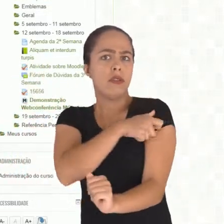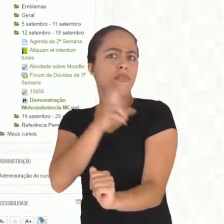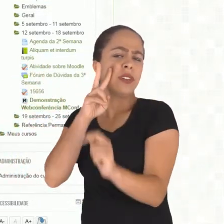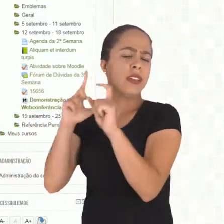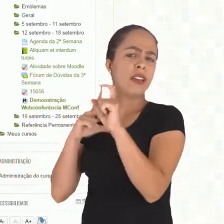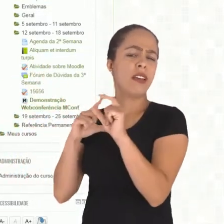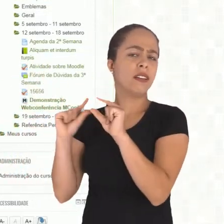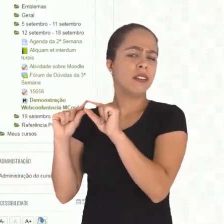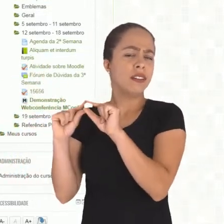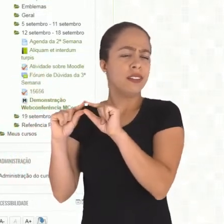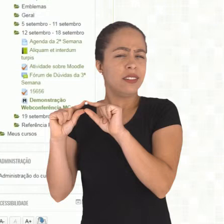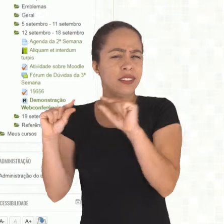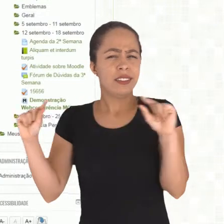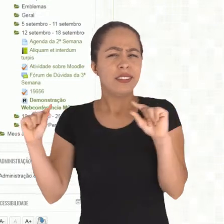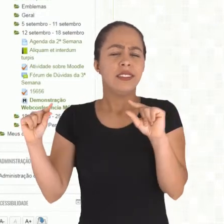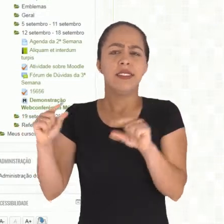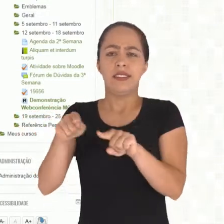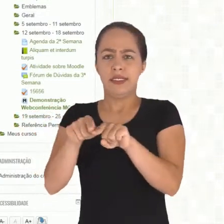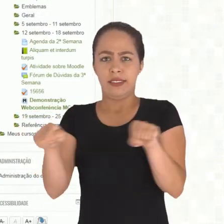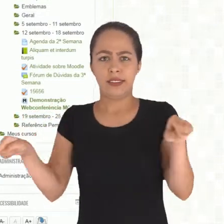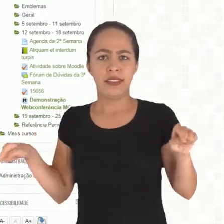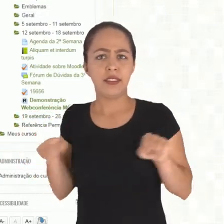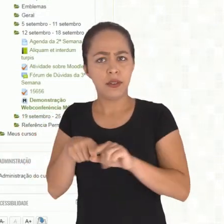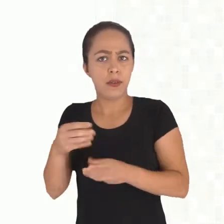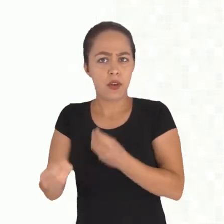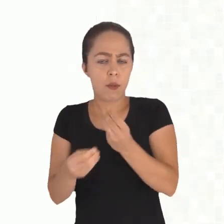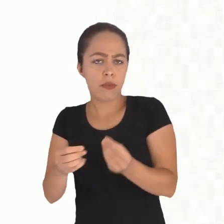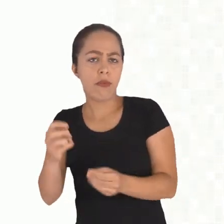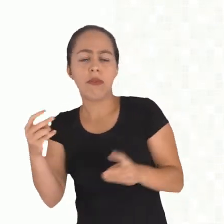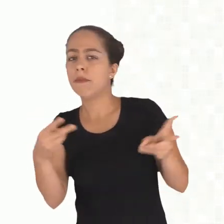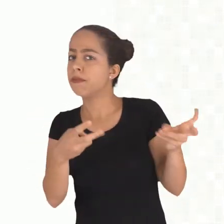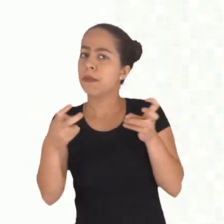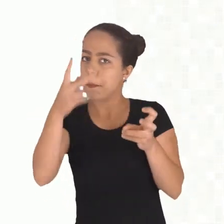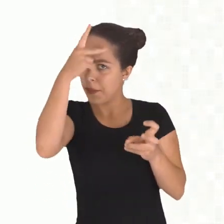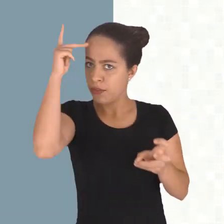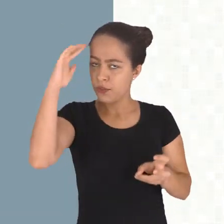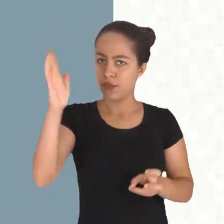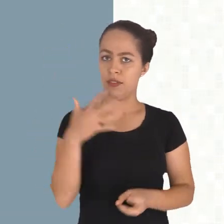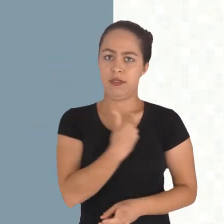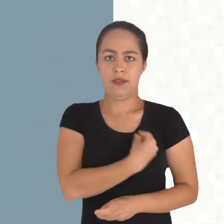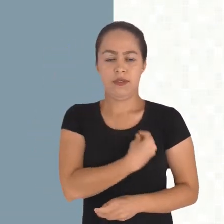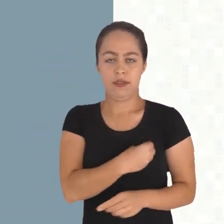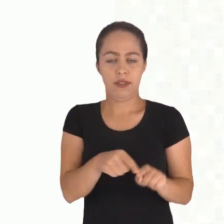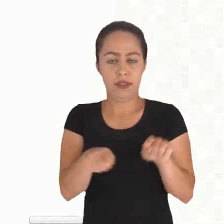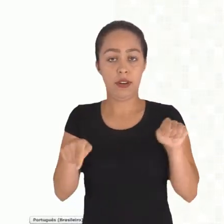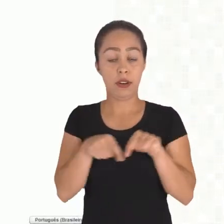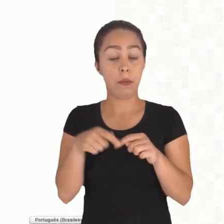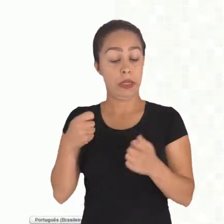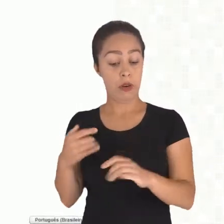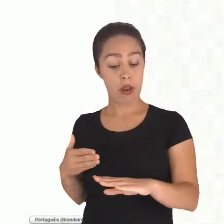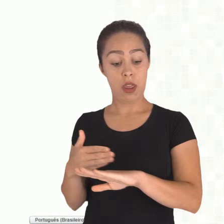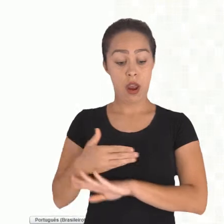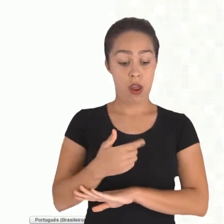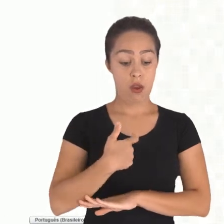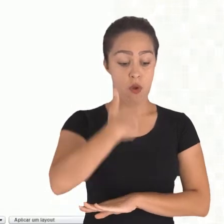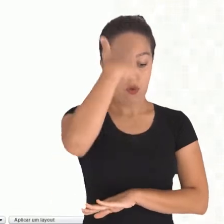moderador na sala né ou seja ele vê que alguém já está na sala então vou aqui entrar com o aluno está certo